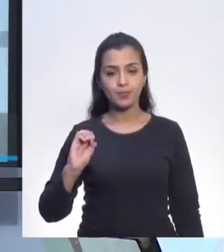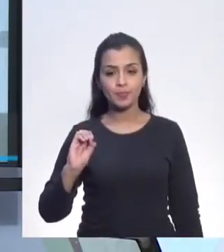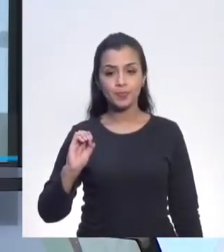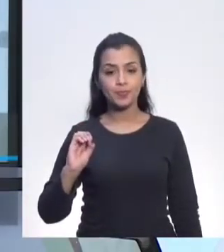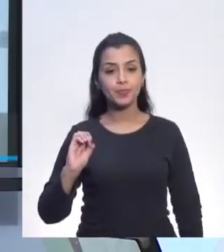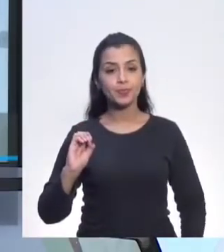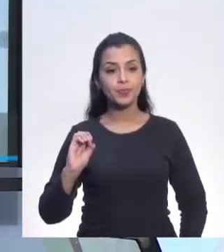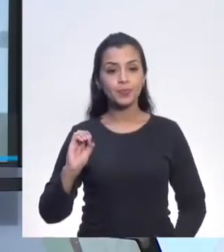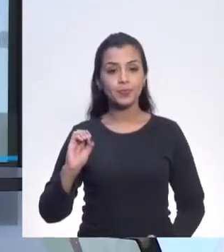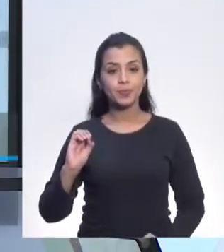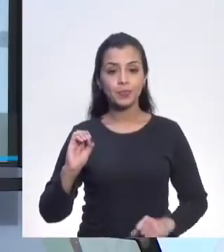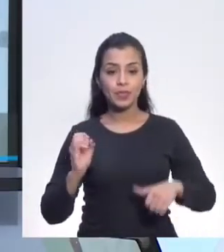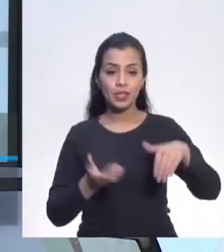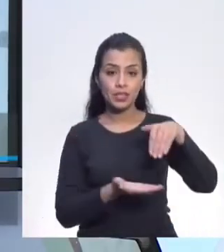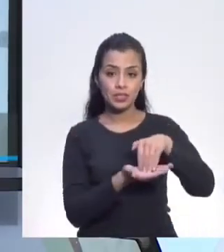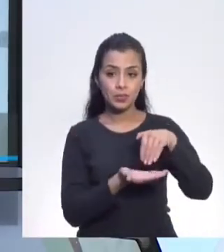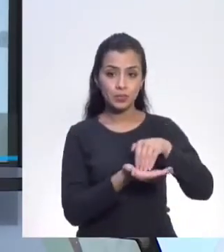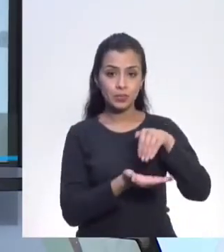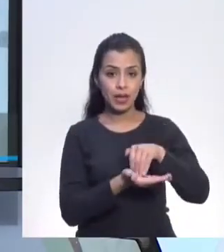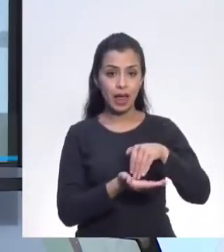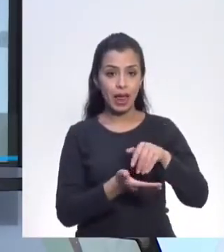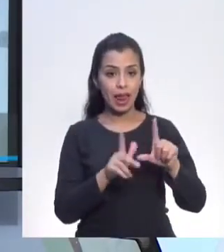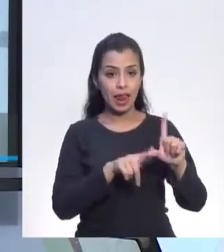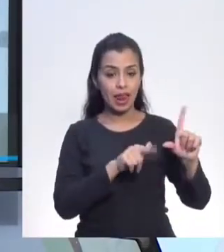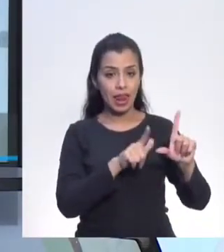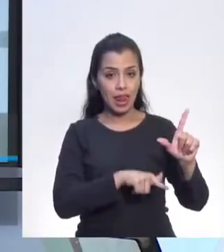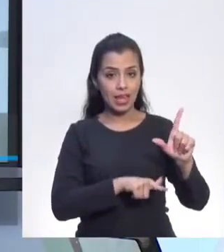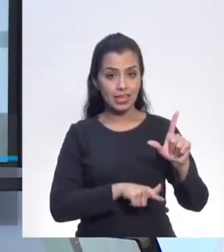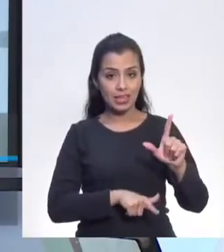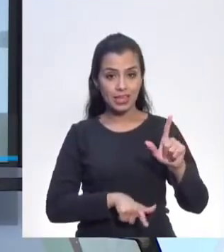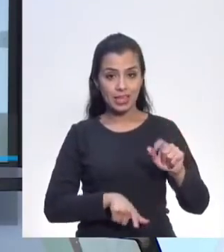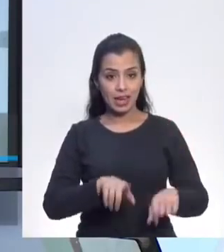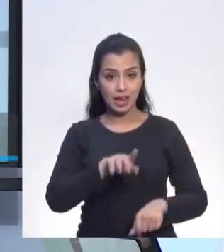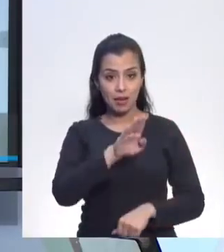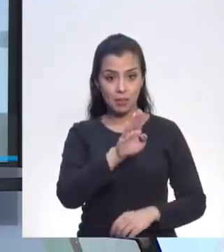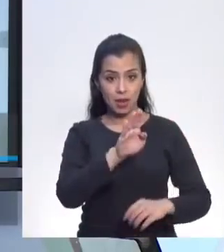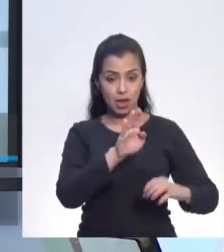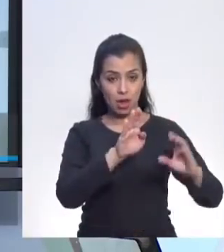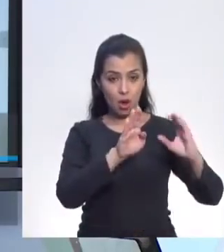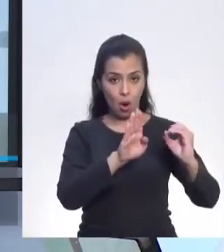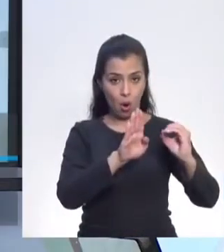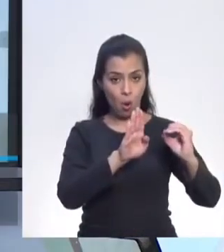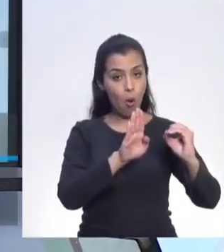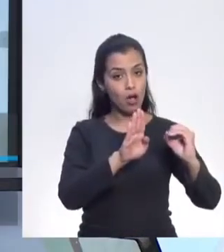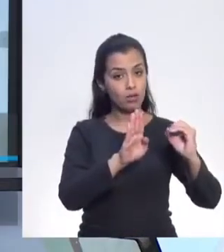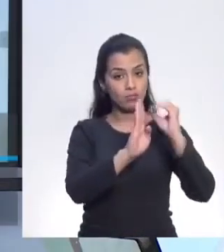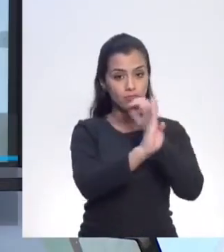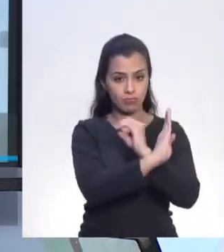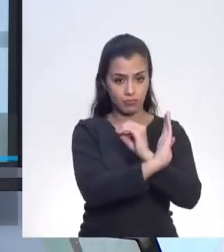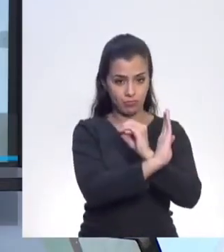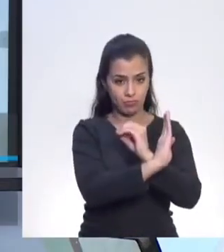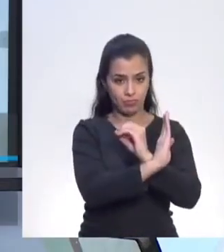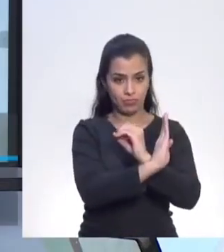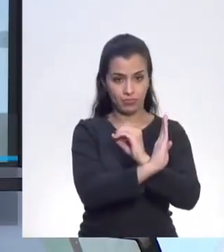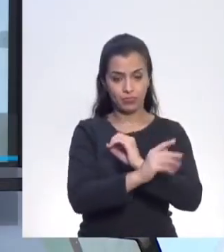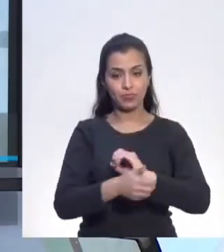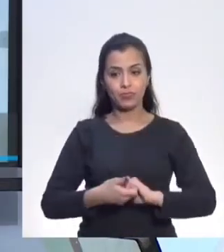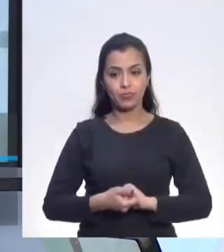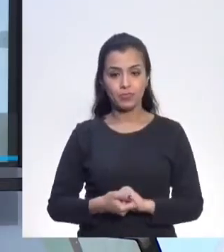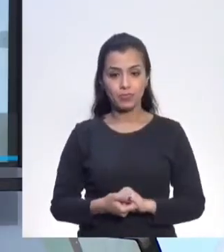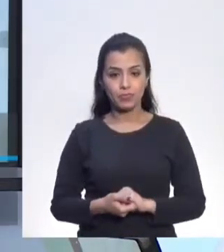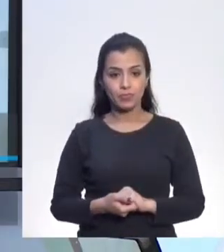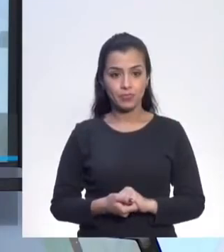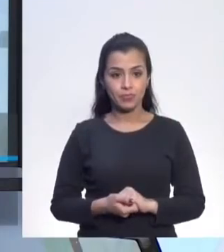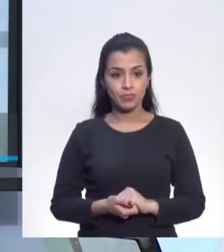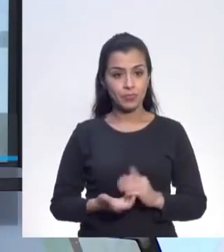inverter as 2 últimas letrinhas? OB. Ótimo. Vamos trocar a segunda posição? Vamos colocar o B